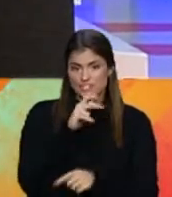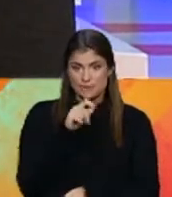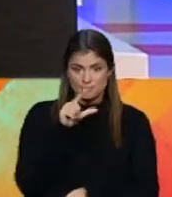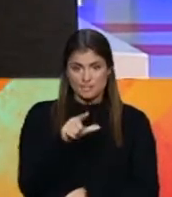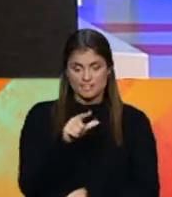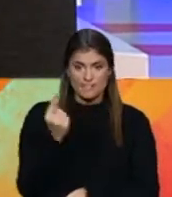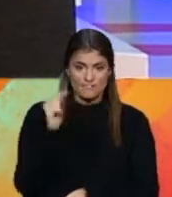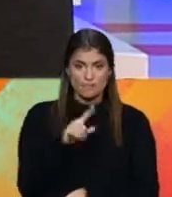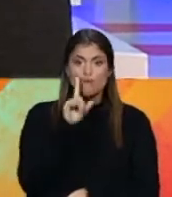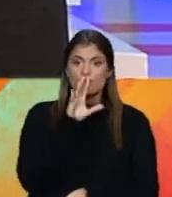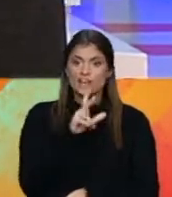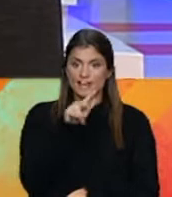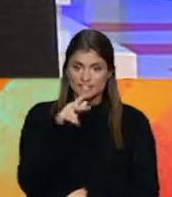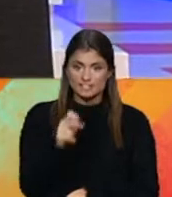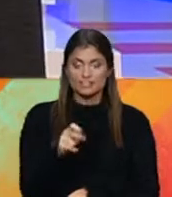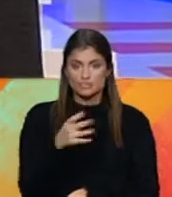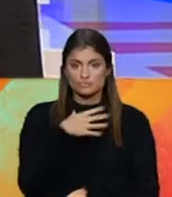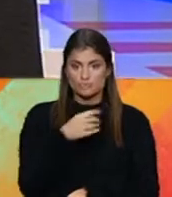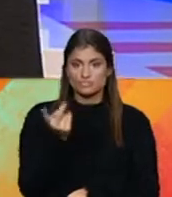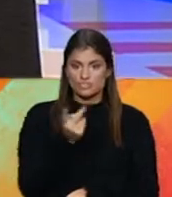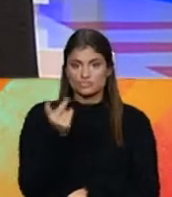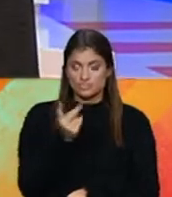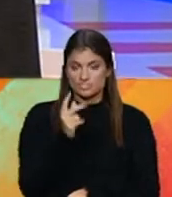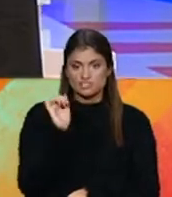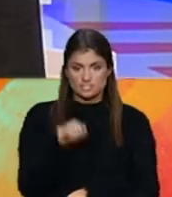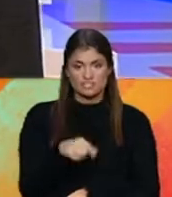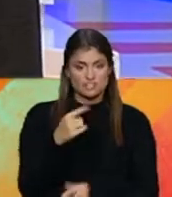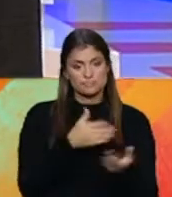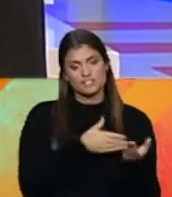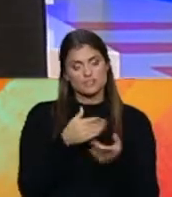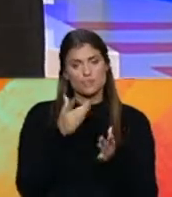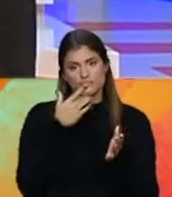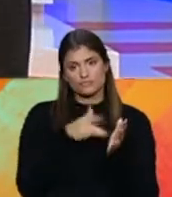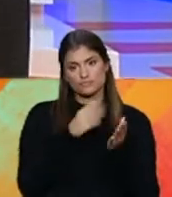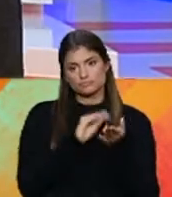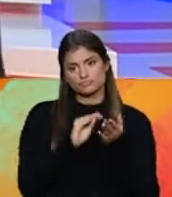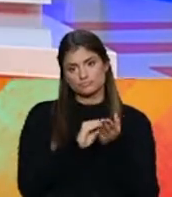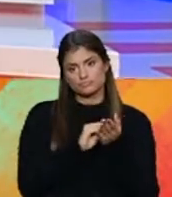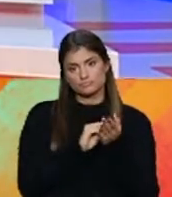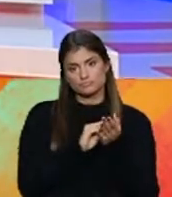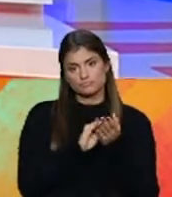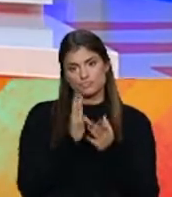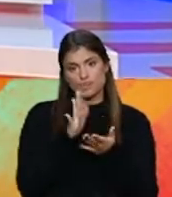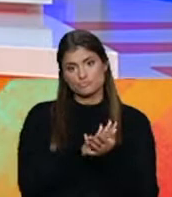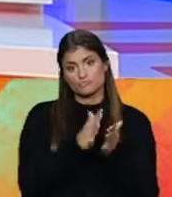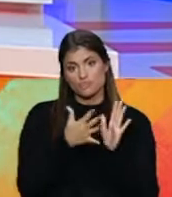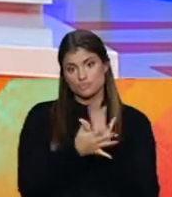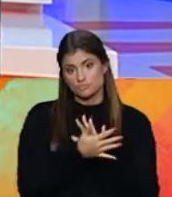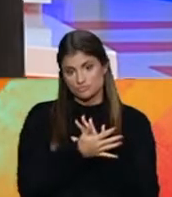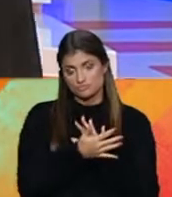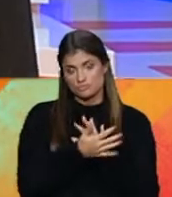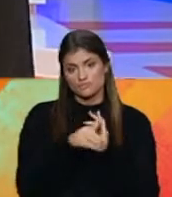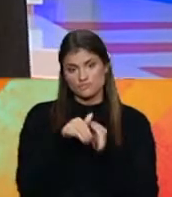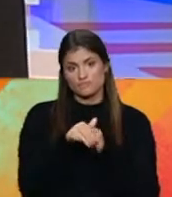vem com a filha Rita gostamos de mas não percebes vem apresentar o livro que escreveram a quatro mãos vai ser uma diversão